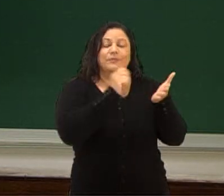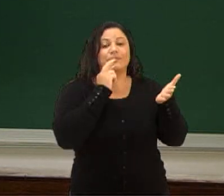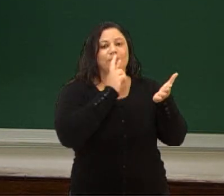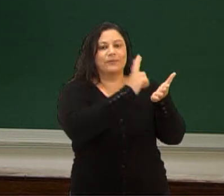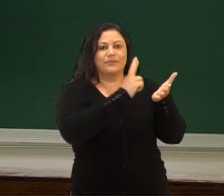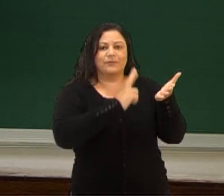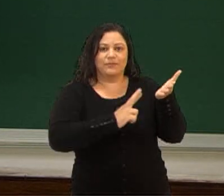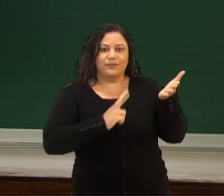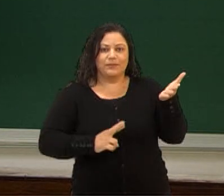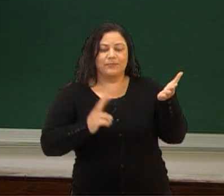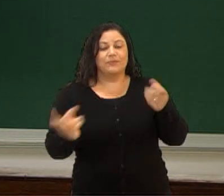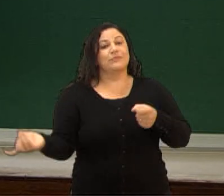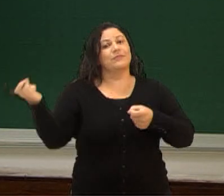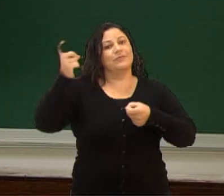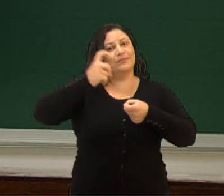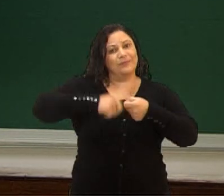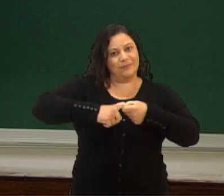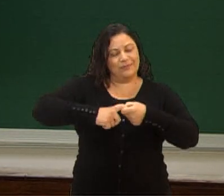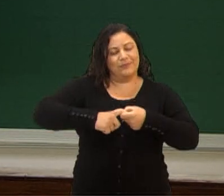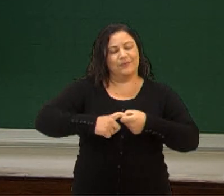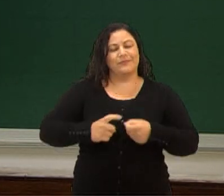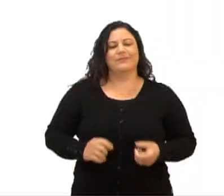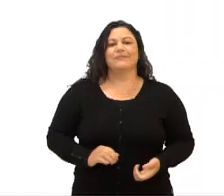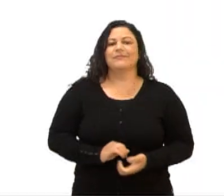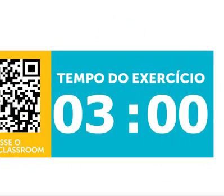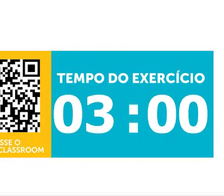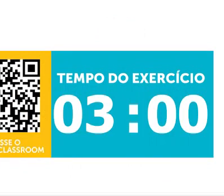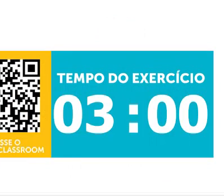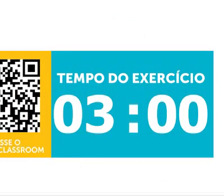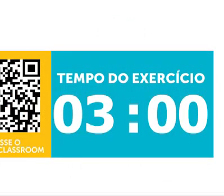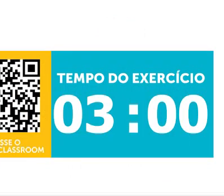de vocês e já já nós voltamos para conversar sobre isso.